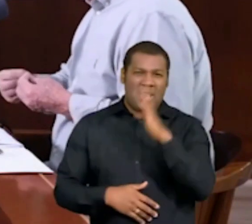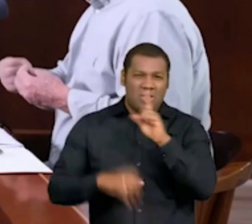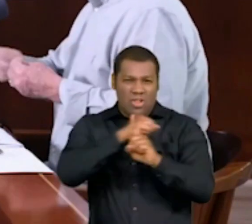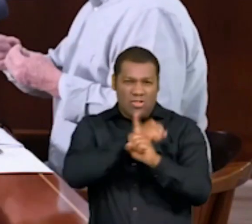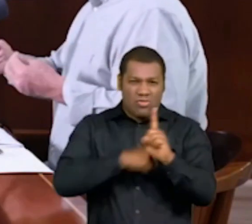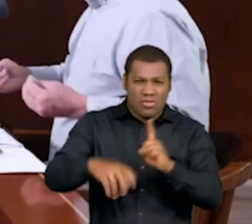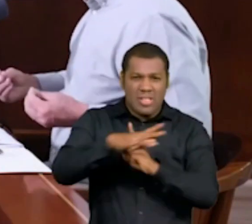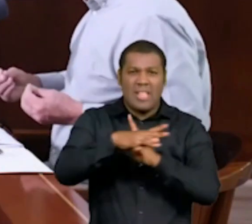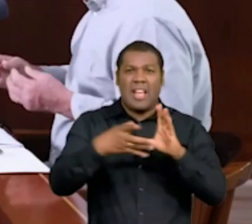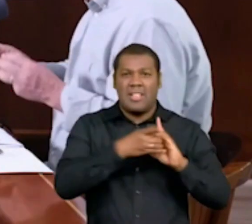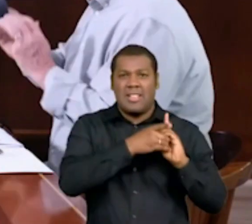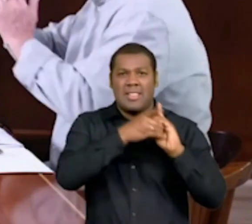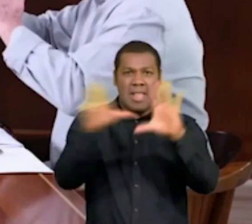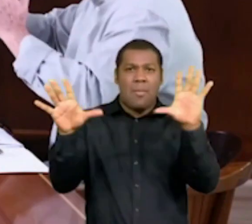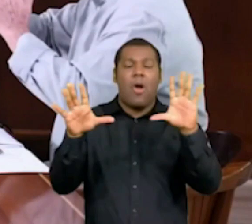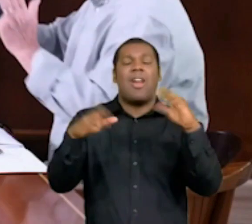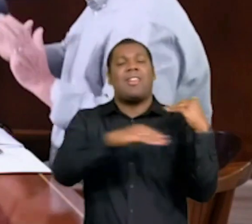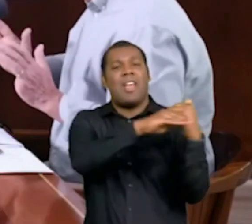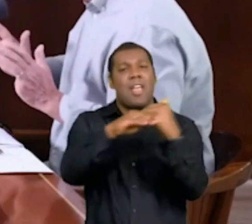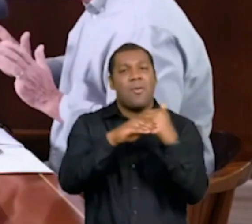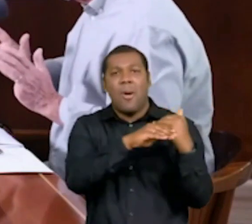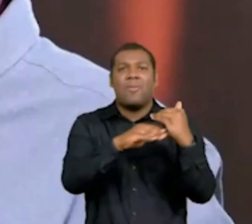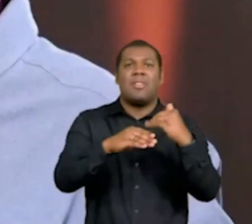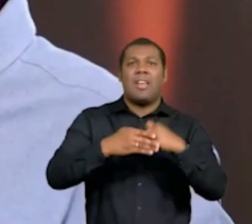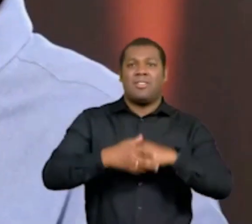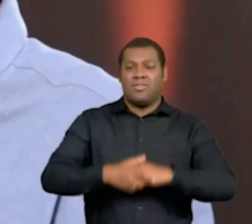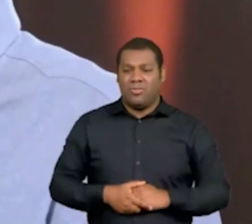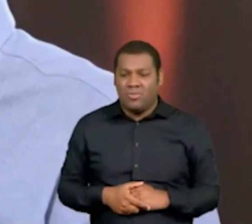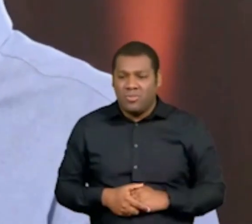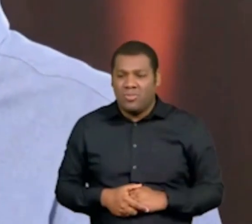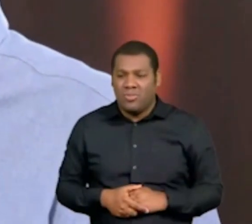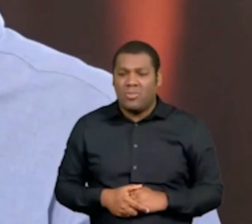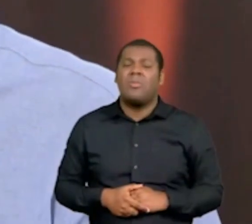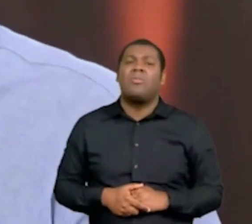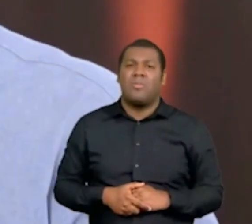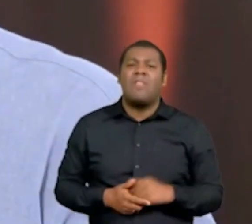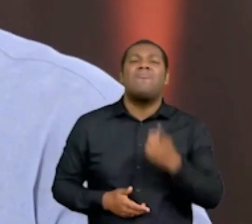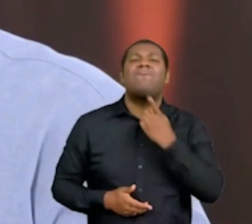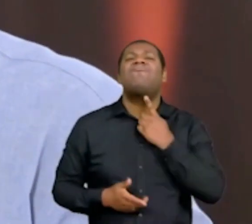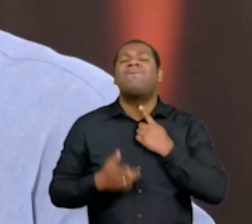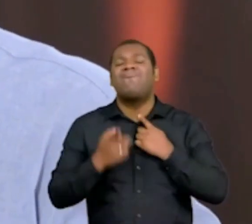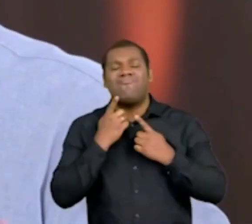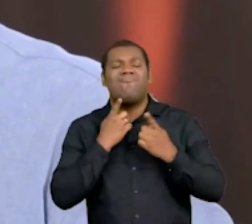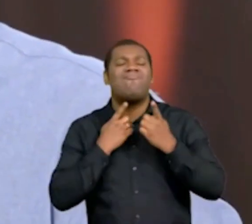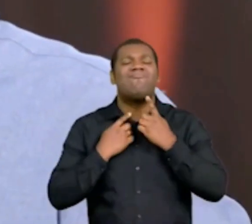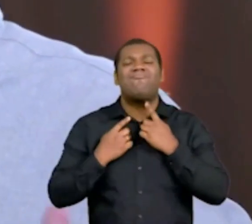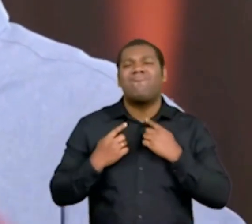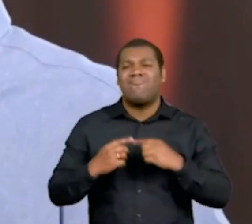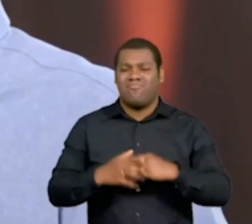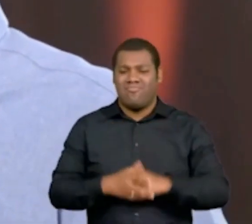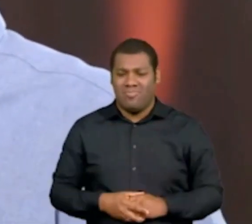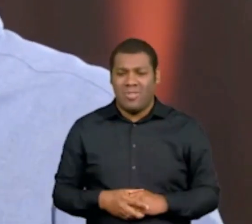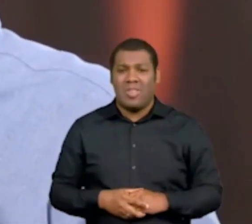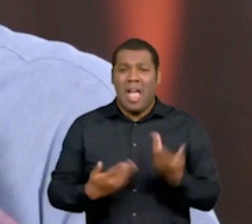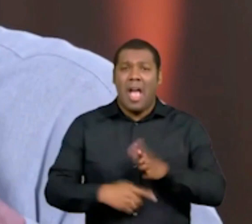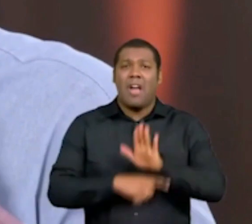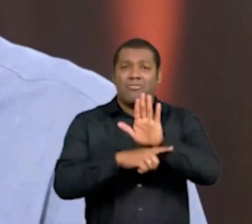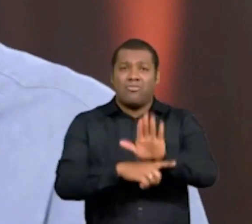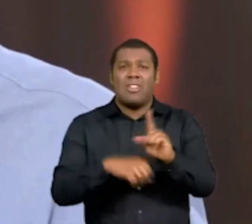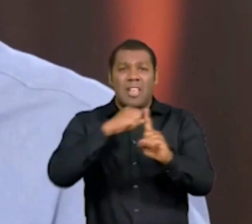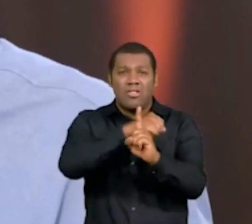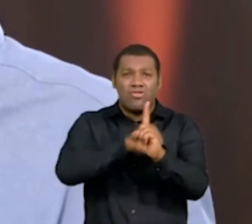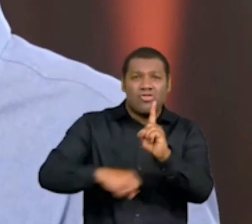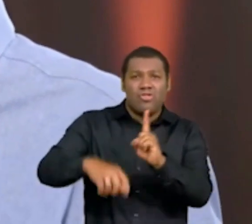uma sociedade de classe média, que é tudo o que nós queremos. Tudo que nós queremos é criar uma sociedade de padrão de classe média,